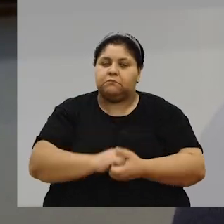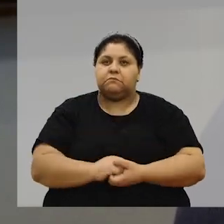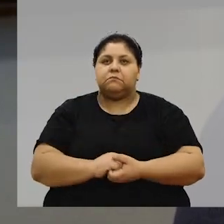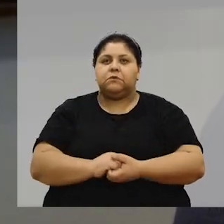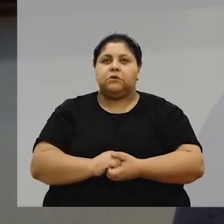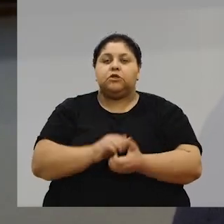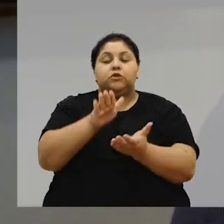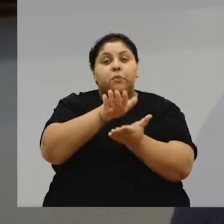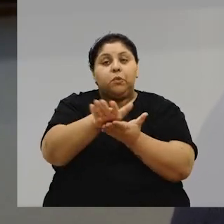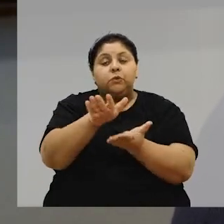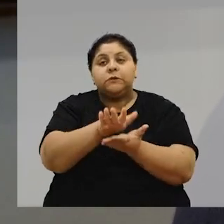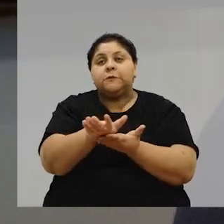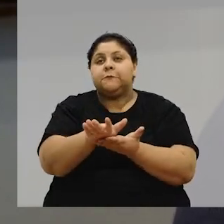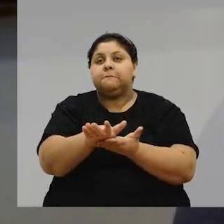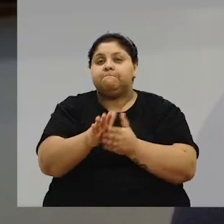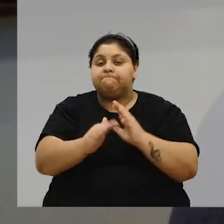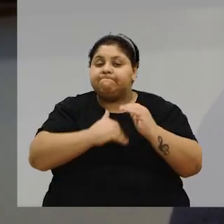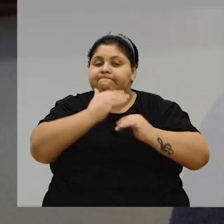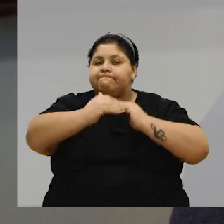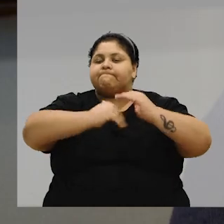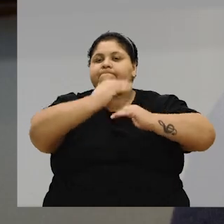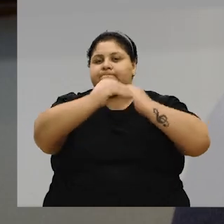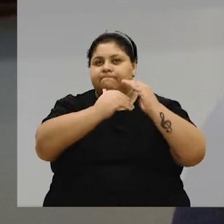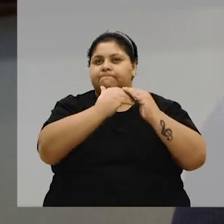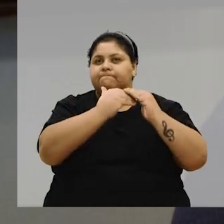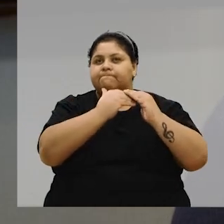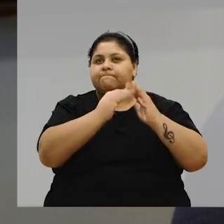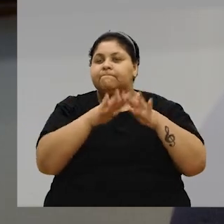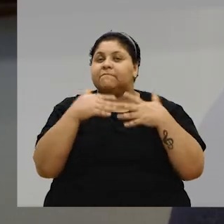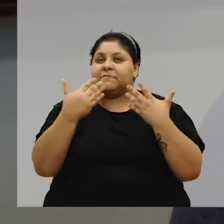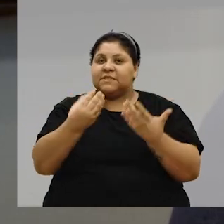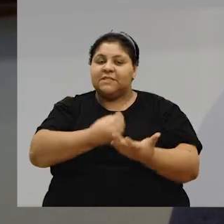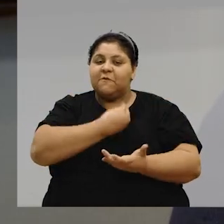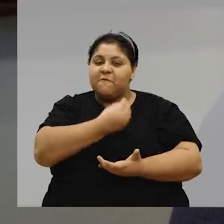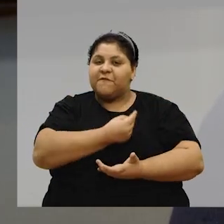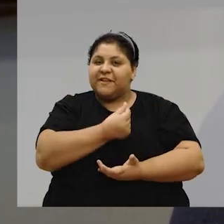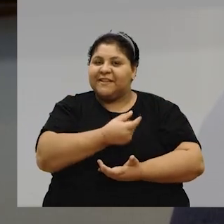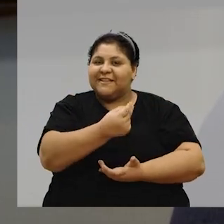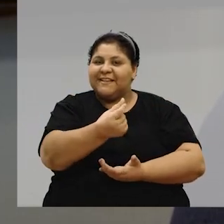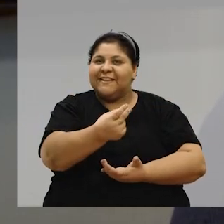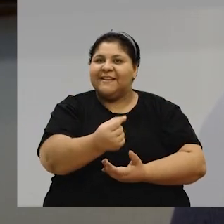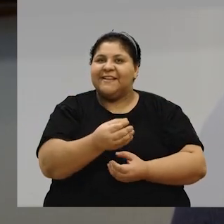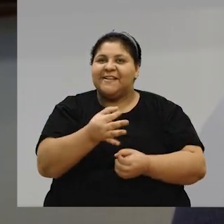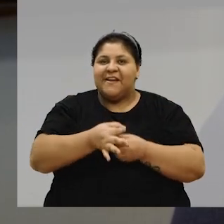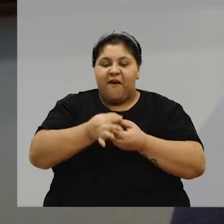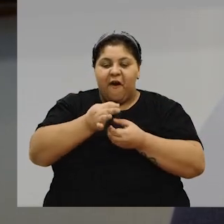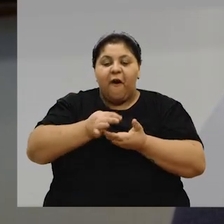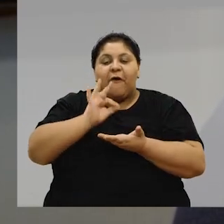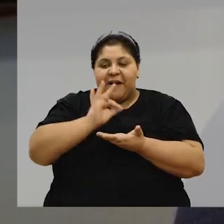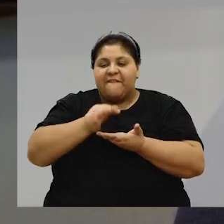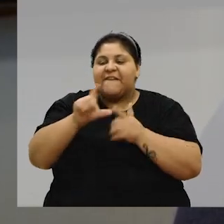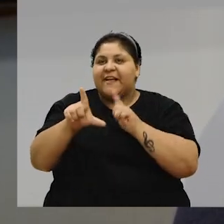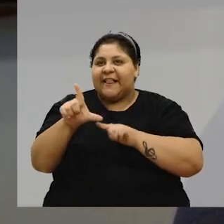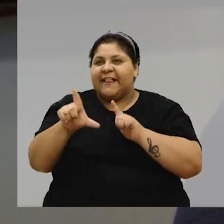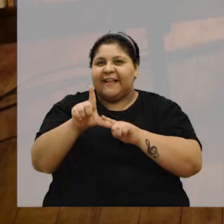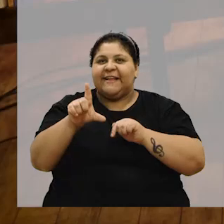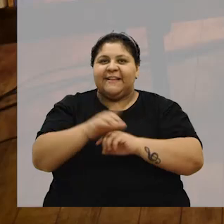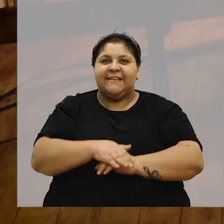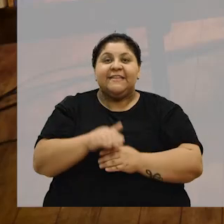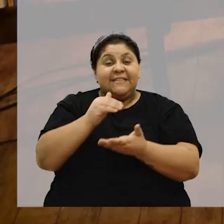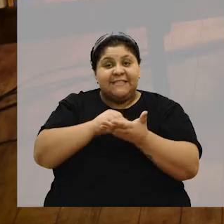criação, de produção, né, de crescimento. Então, vida longa, né? Café com Letras, com